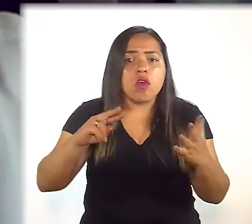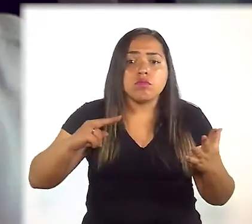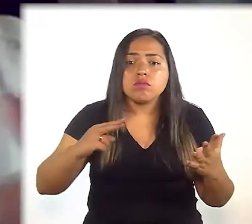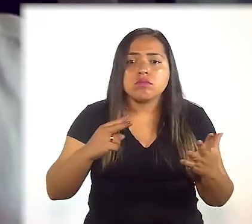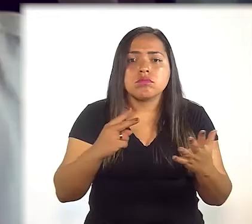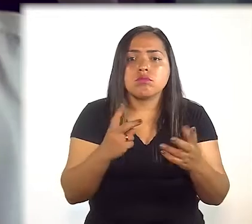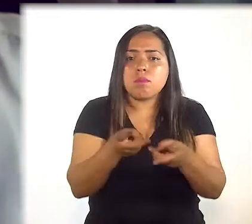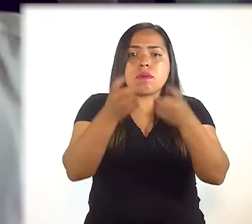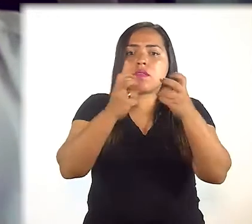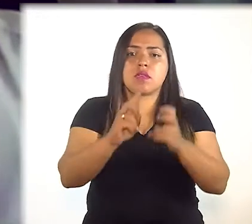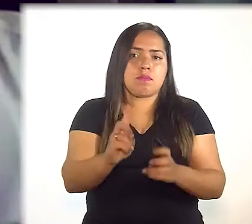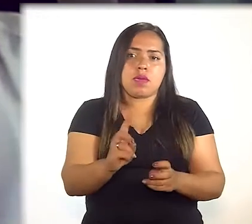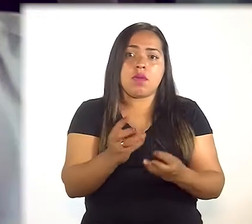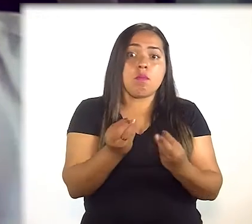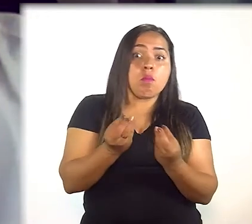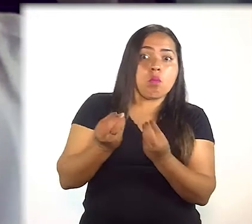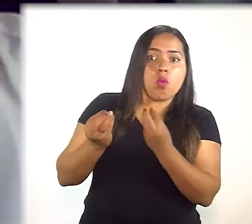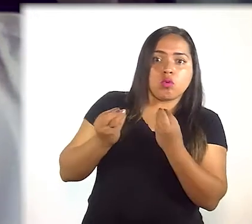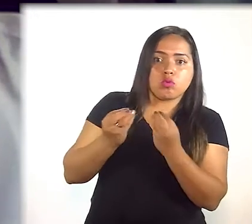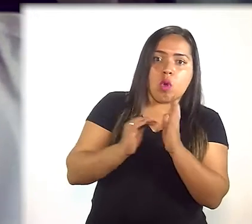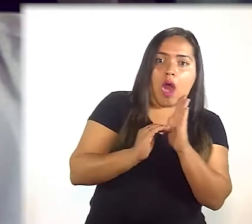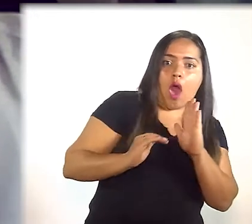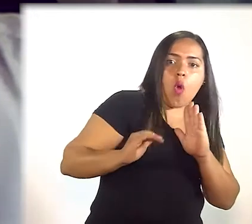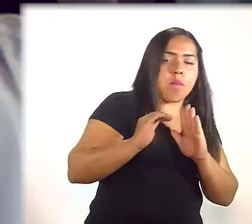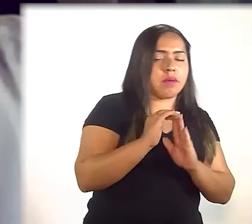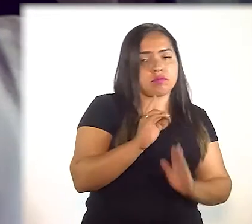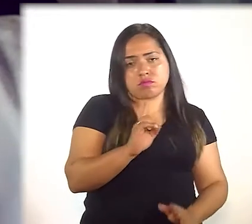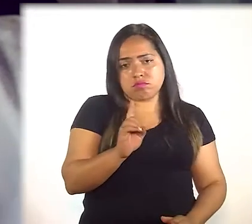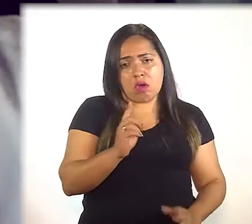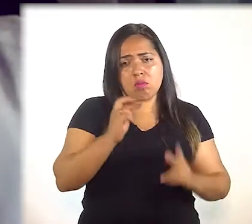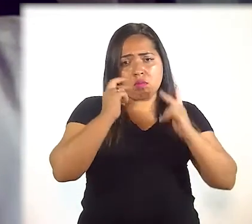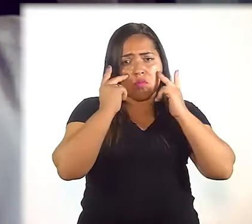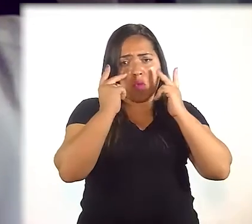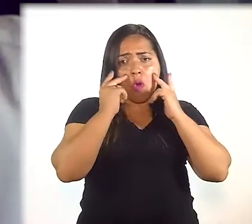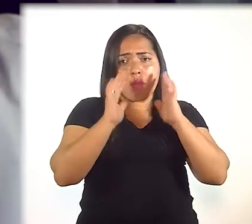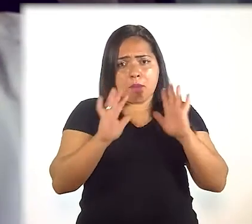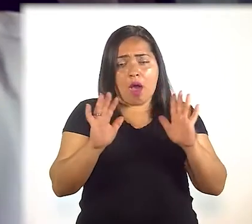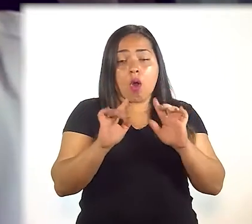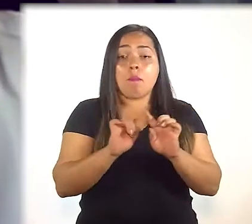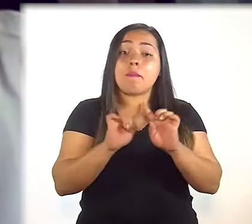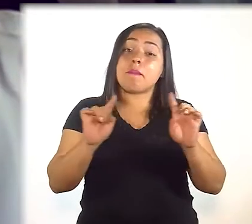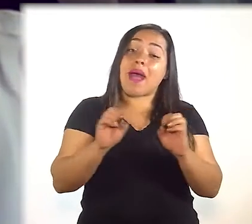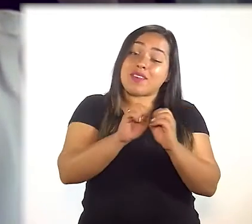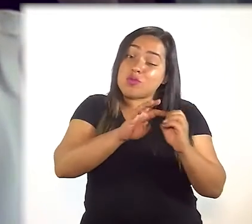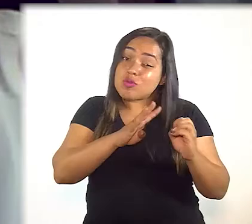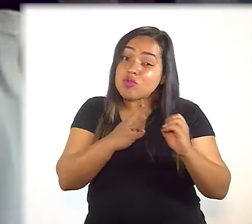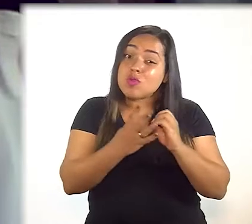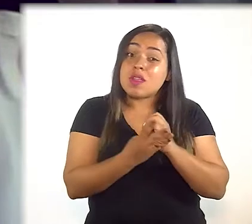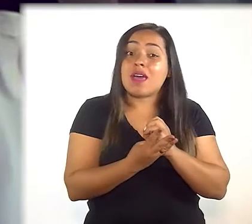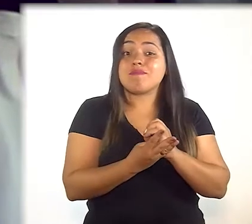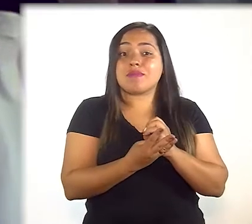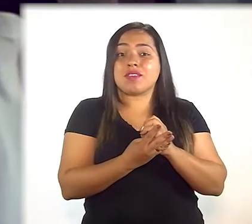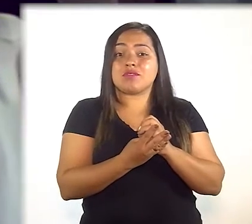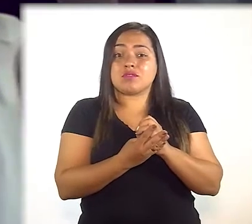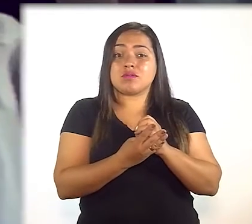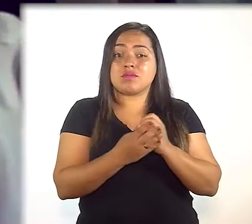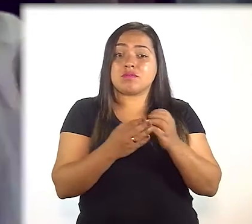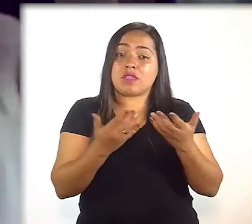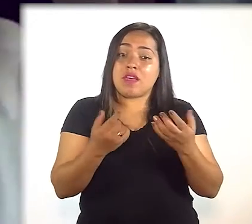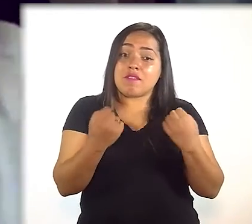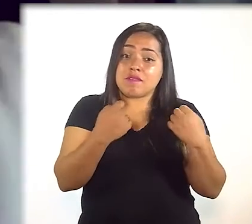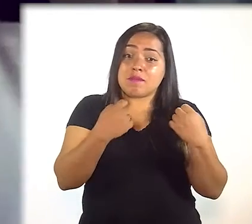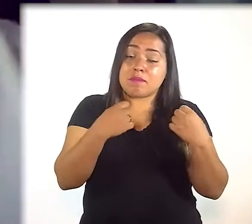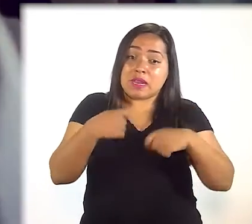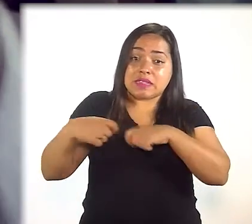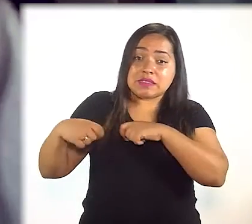eu também não percebi muito aumento, né? Agora, o que eu percebi